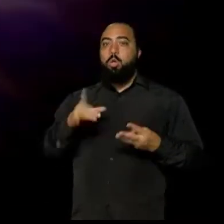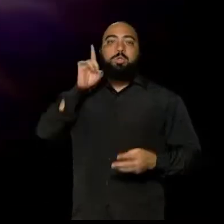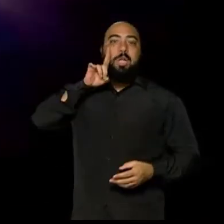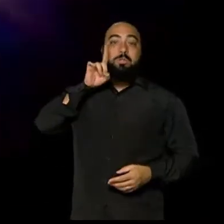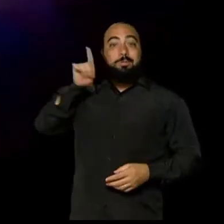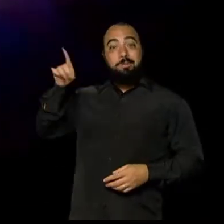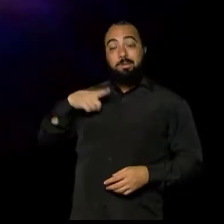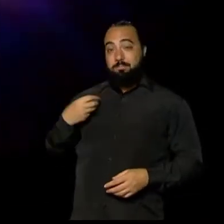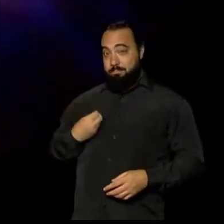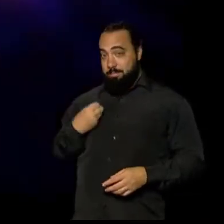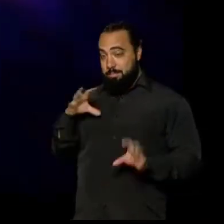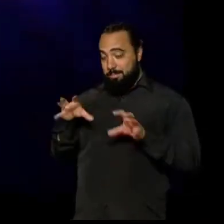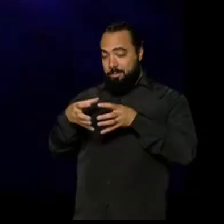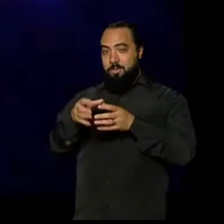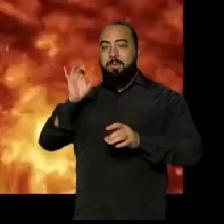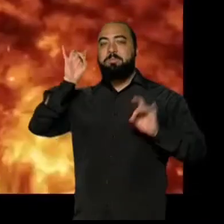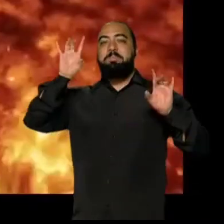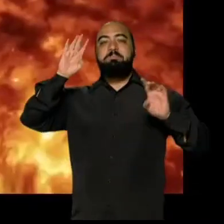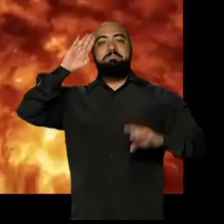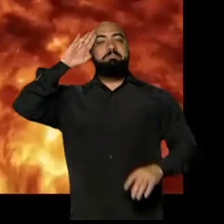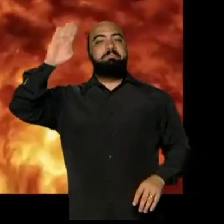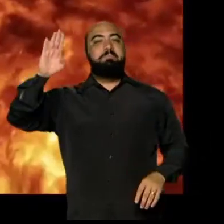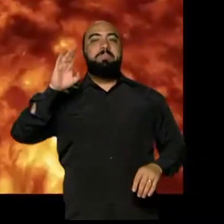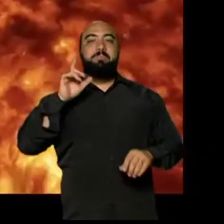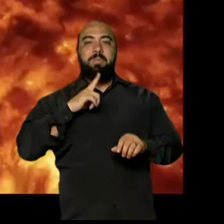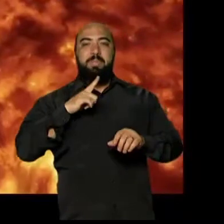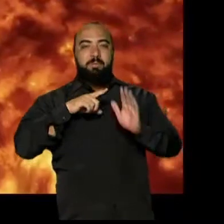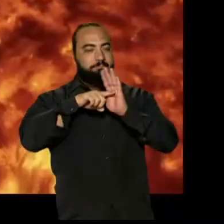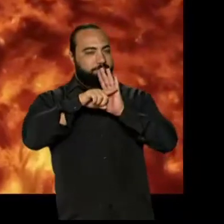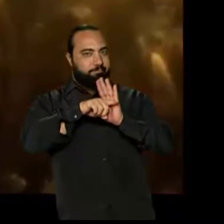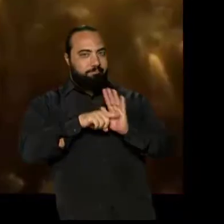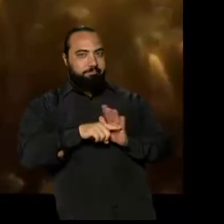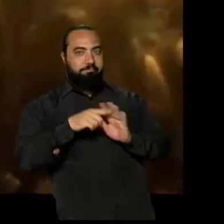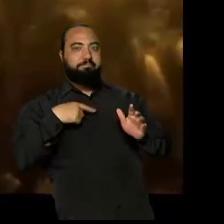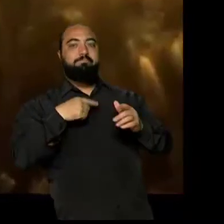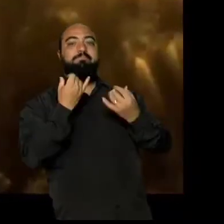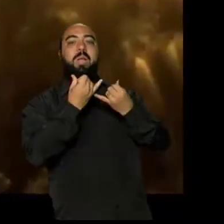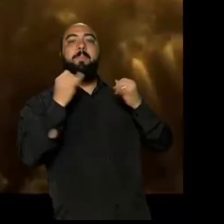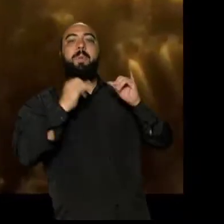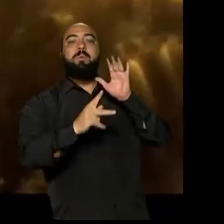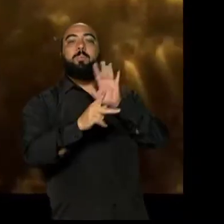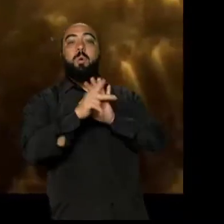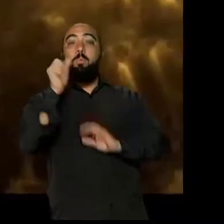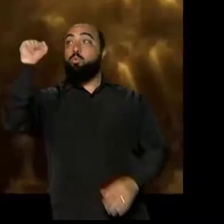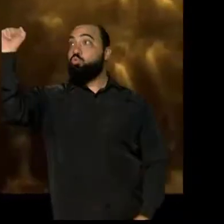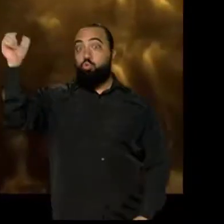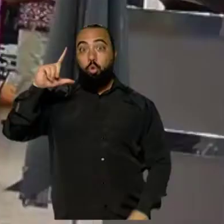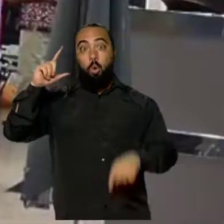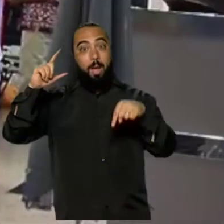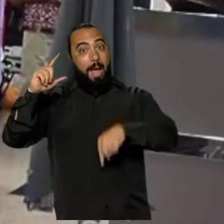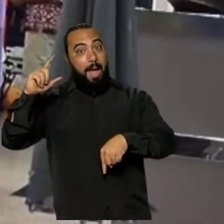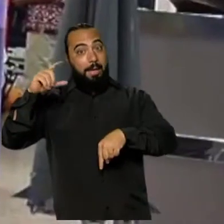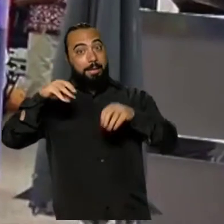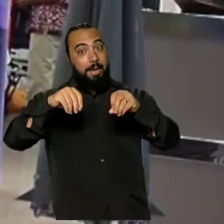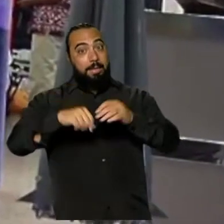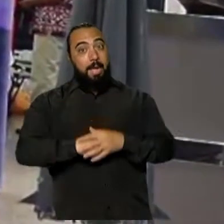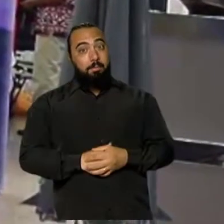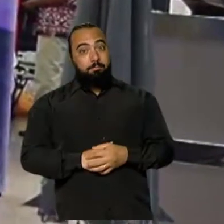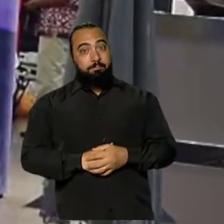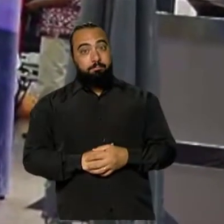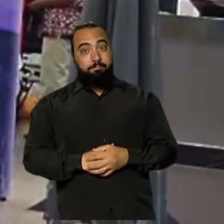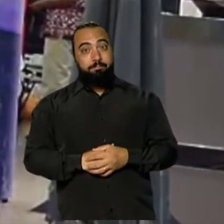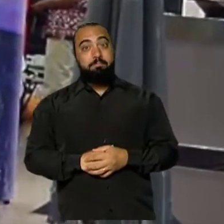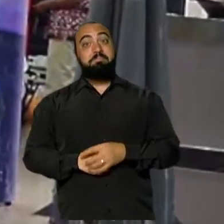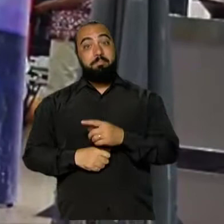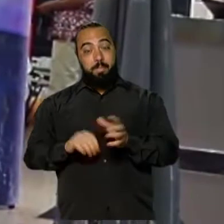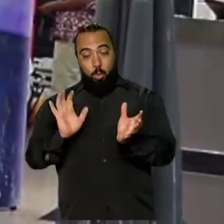Faz parte de um time de especialistas que analisam o impacto da atividade solar aqui na Terra. Alessandra